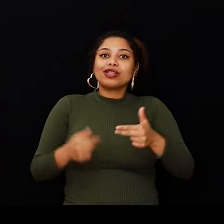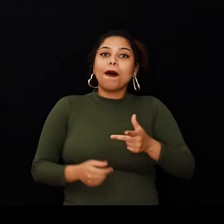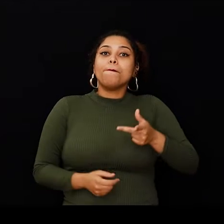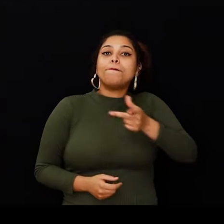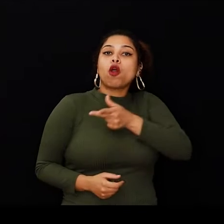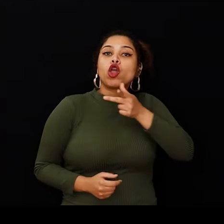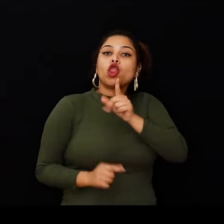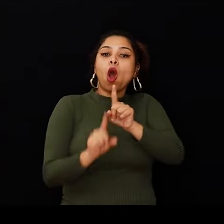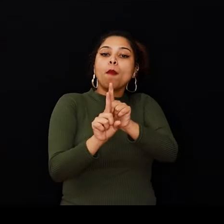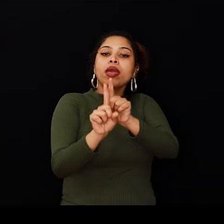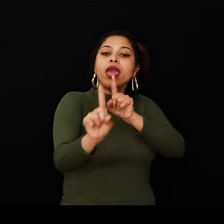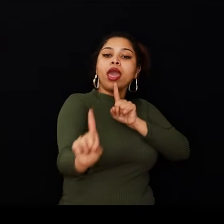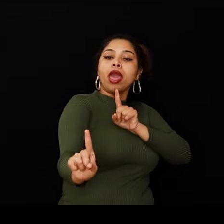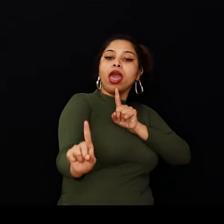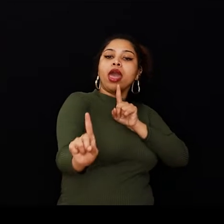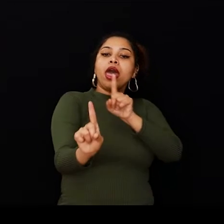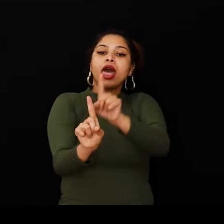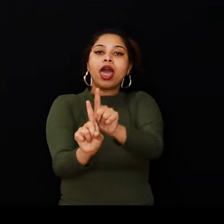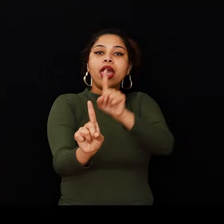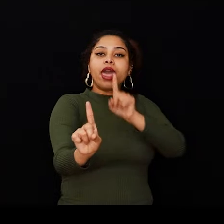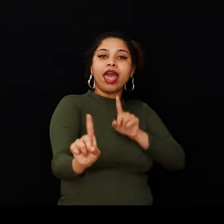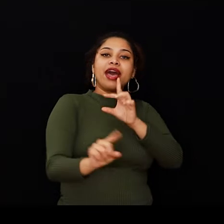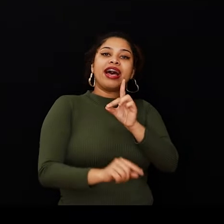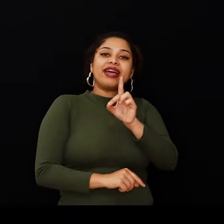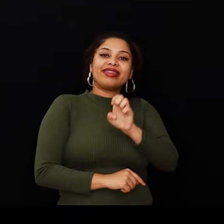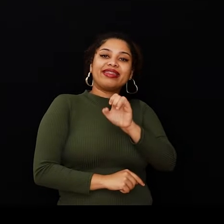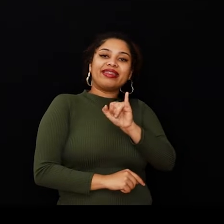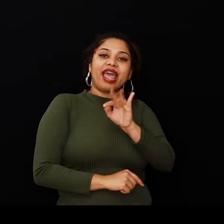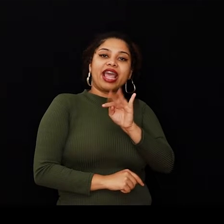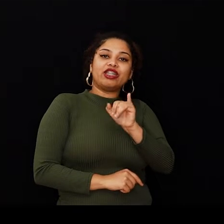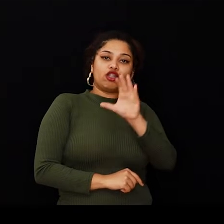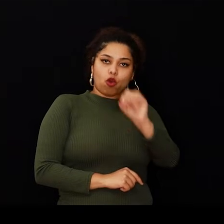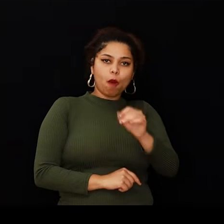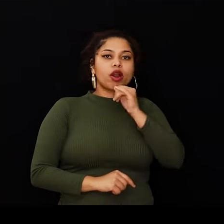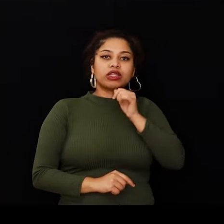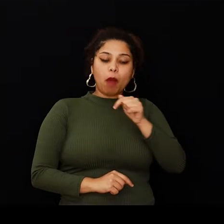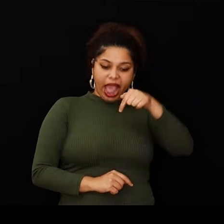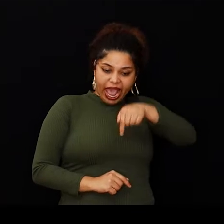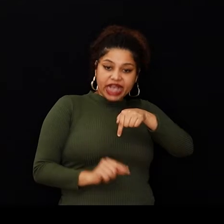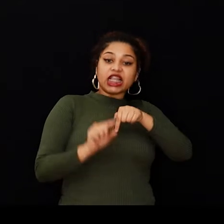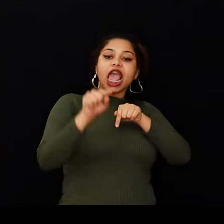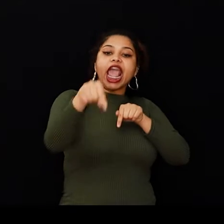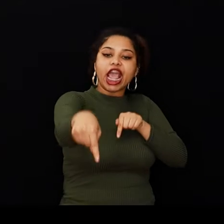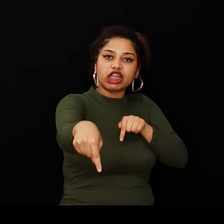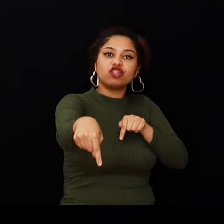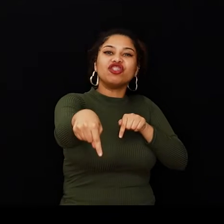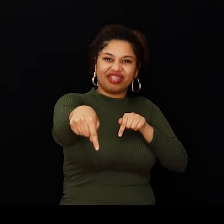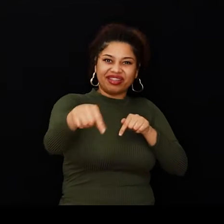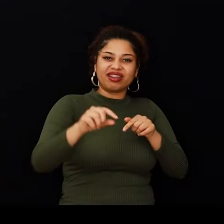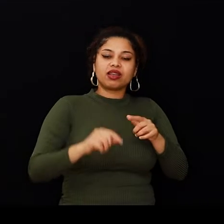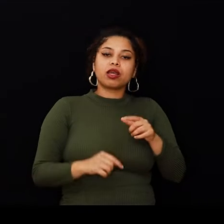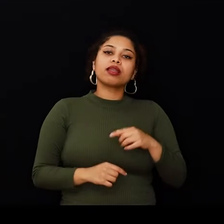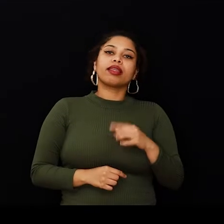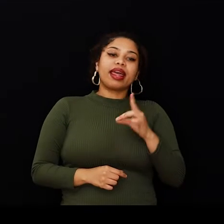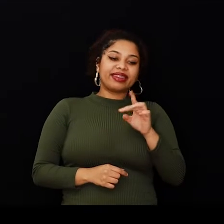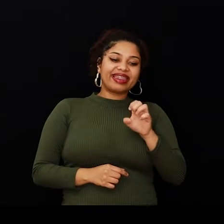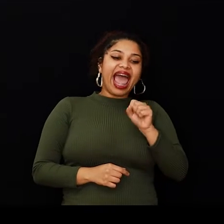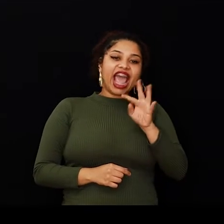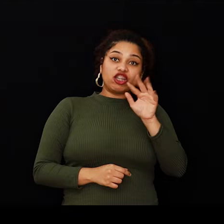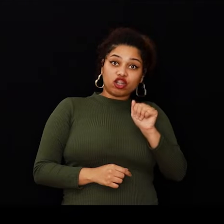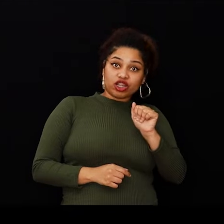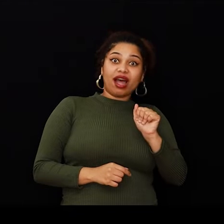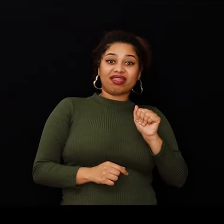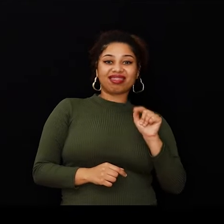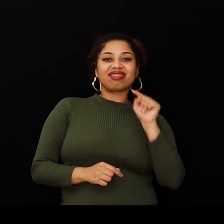pronomes deíticos. Então, ele está toda hora rasurando esse por este, ou vice-versa. Ele está também rasurando